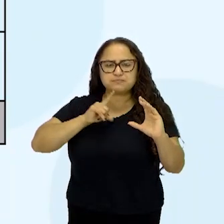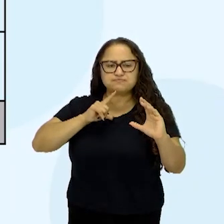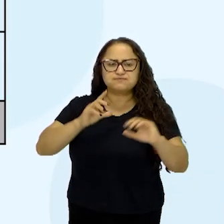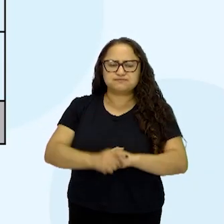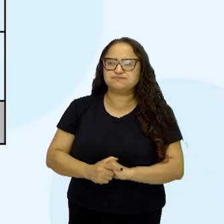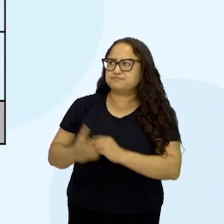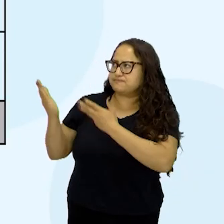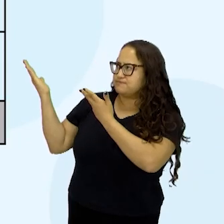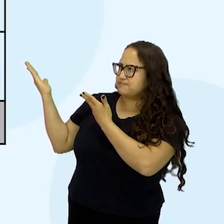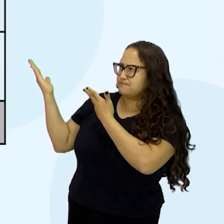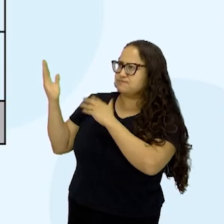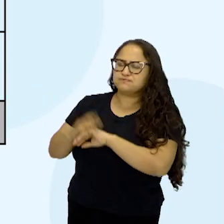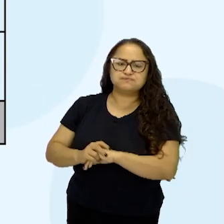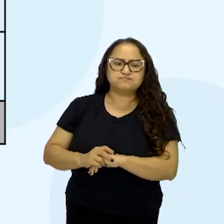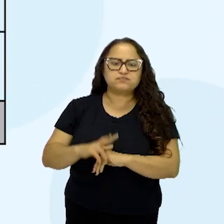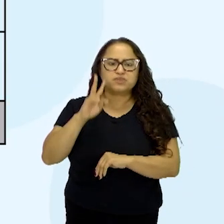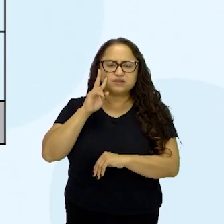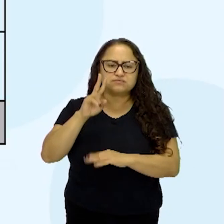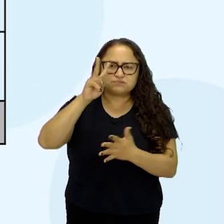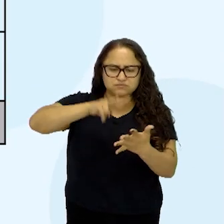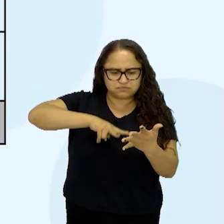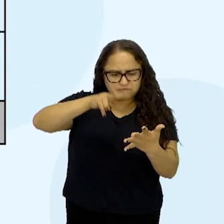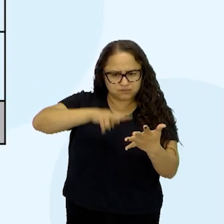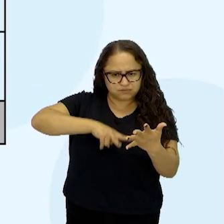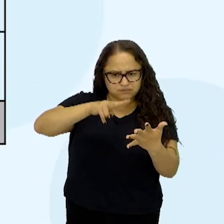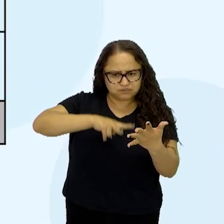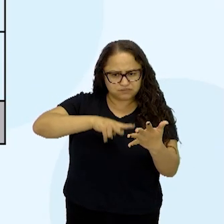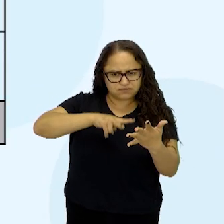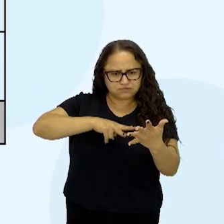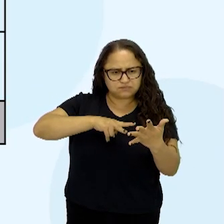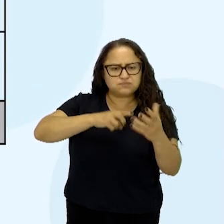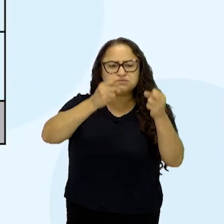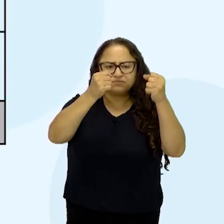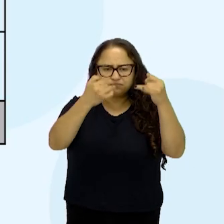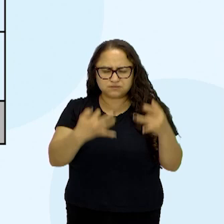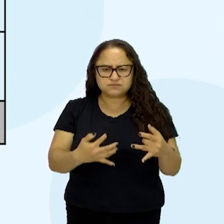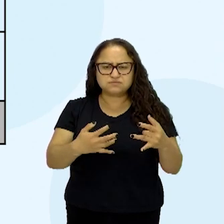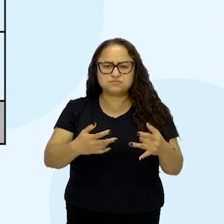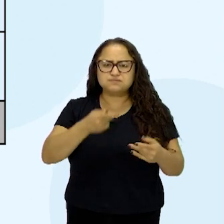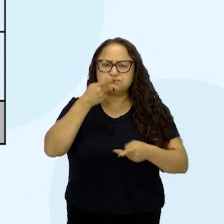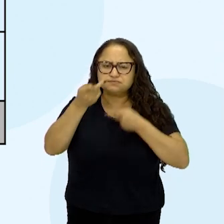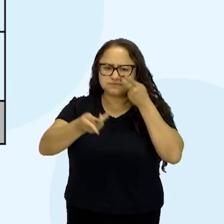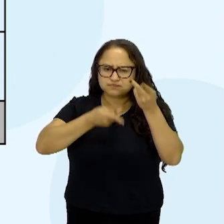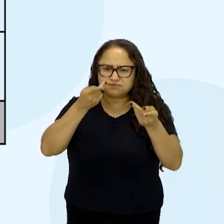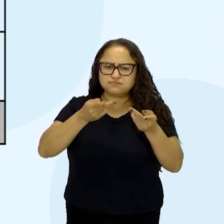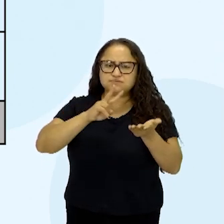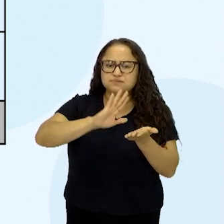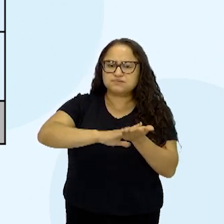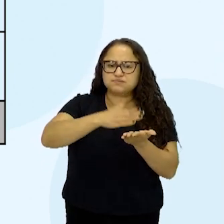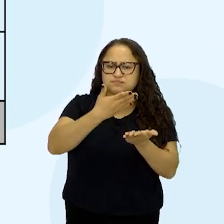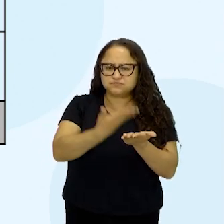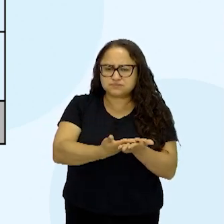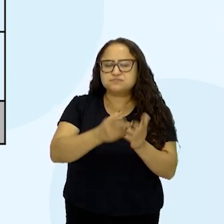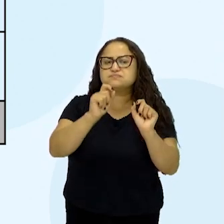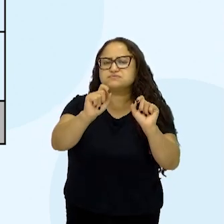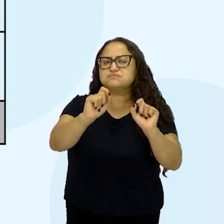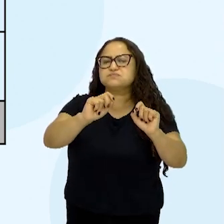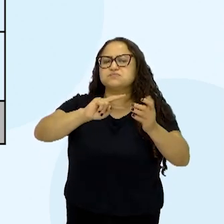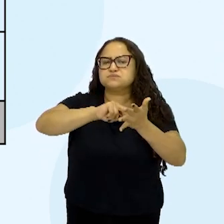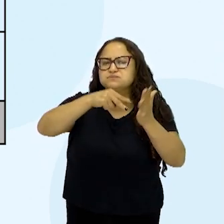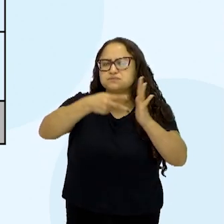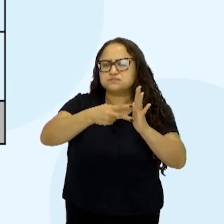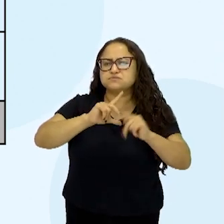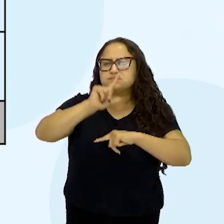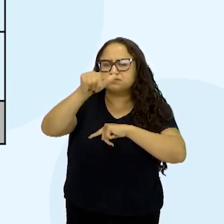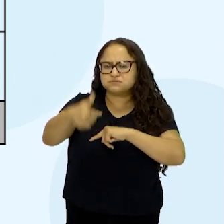tela para vocês. A gente vai ler, falar da pronúncia e vai traduzir para vocês o que elas significam. E depois a gente